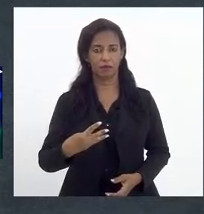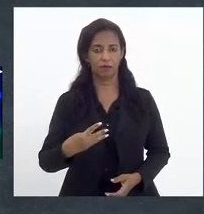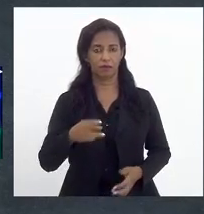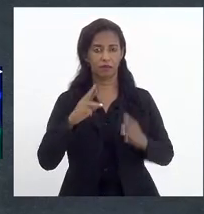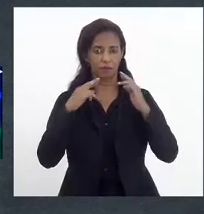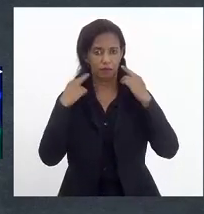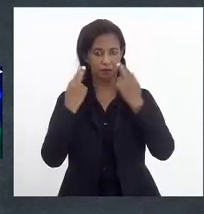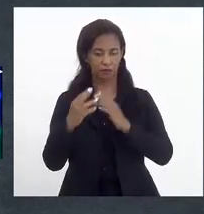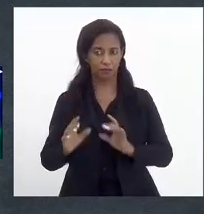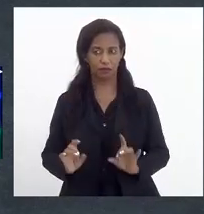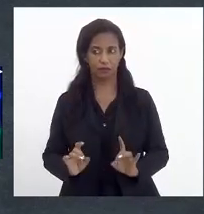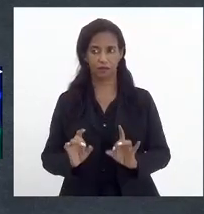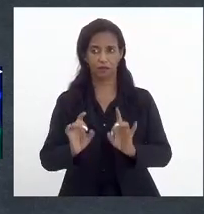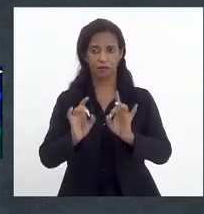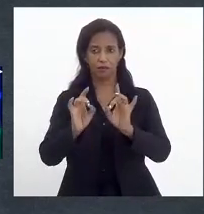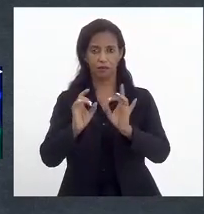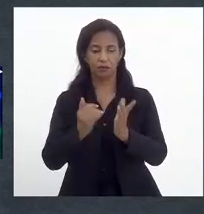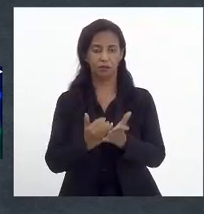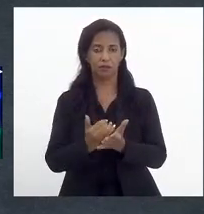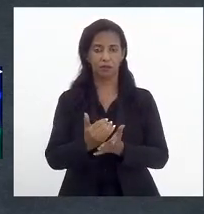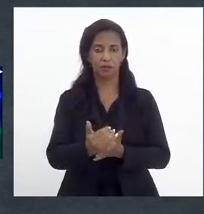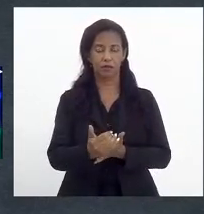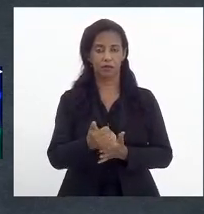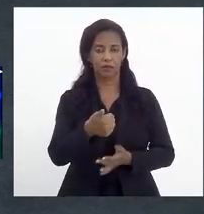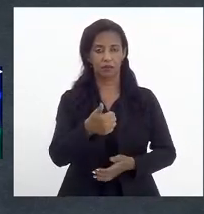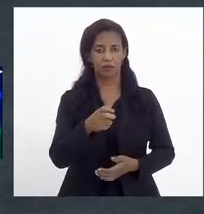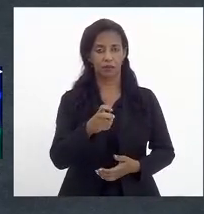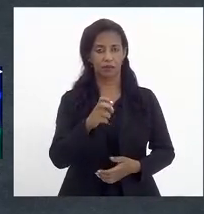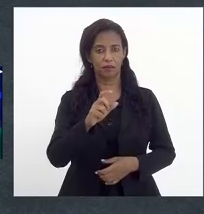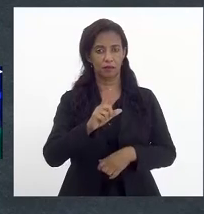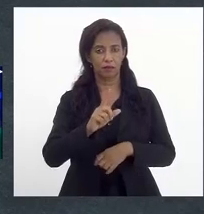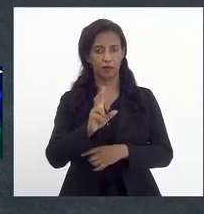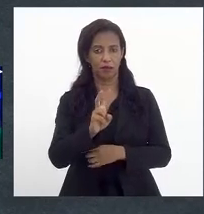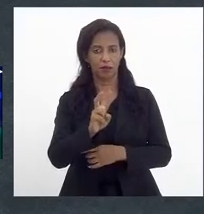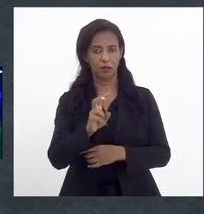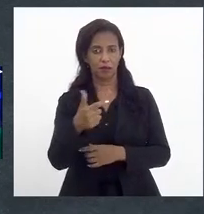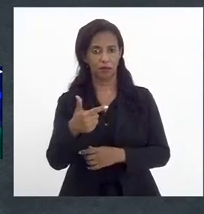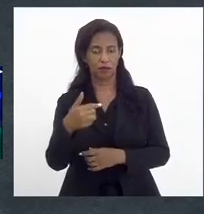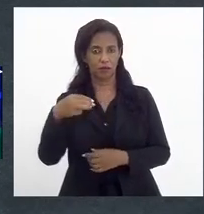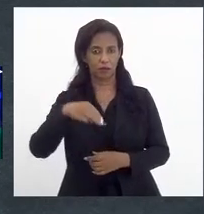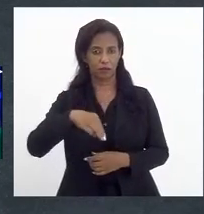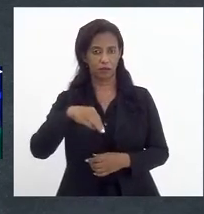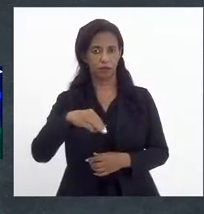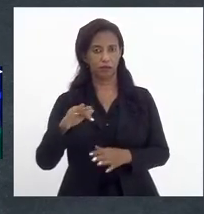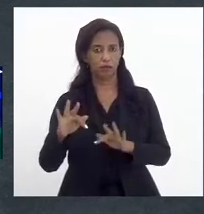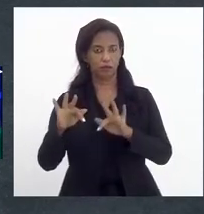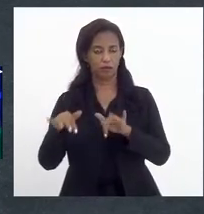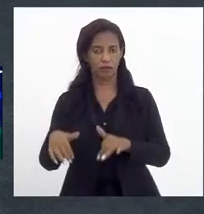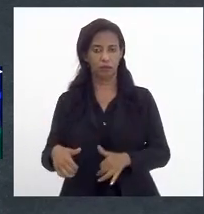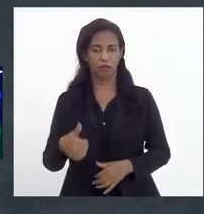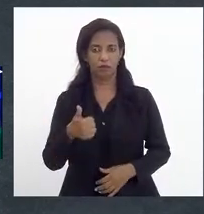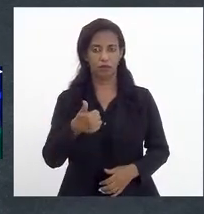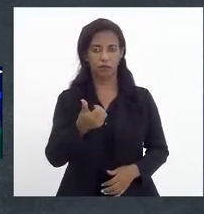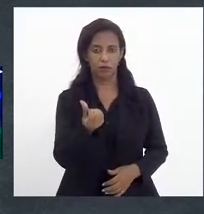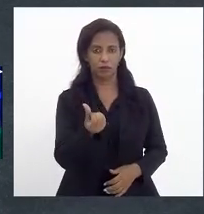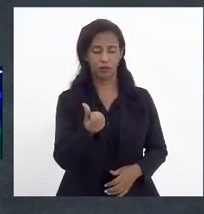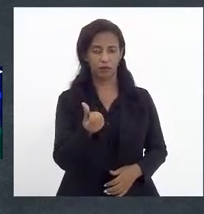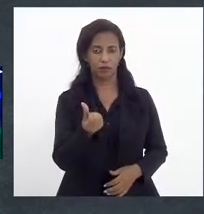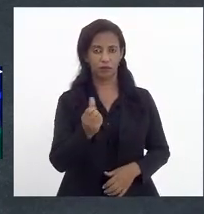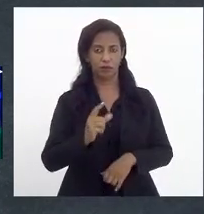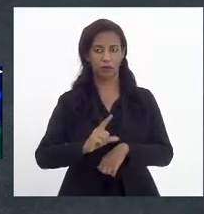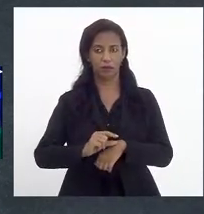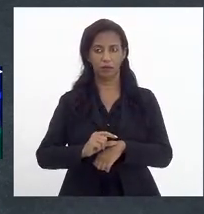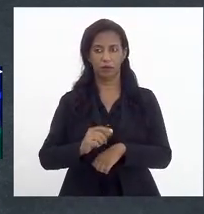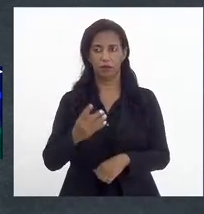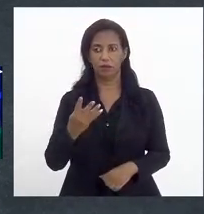sessão extraordinária que iniciado as 15:52 encerrou suas